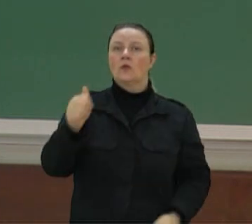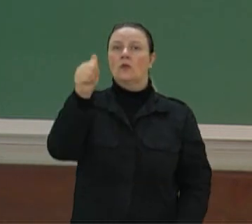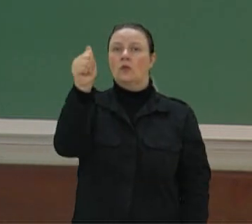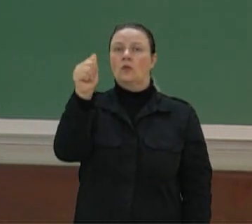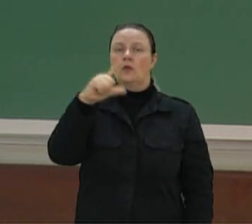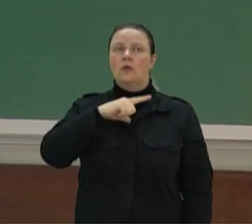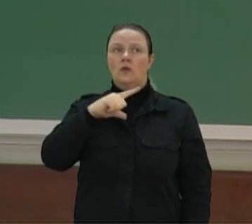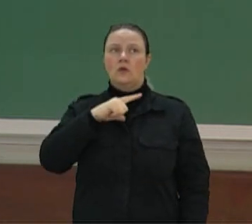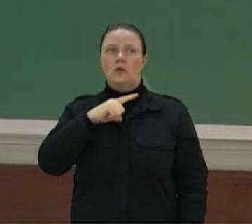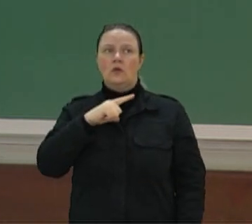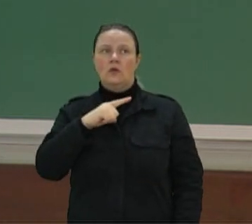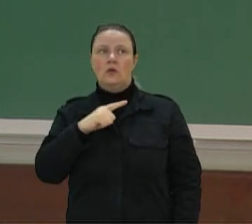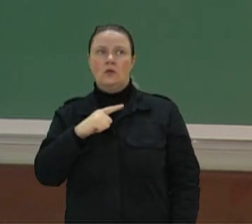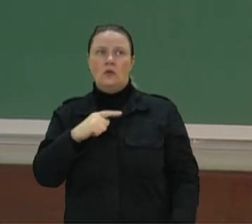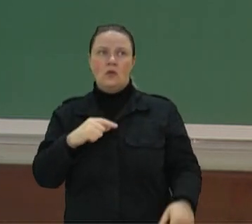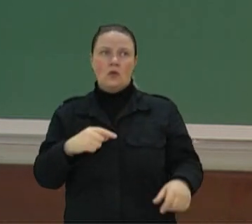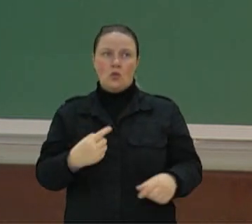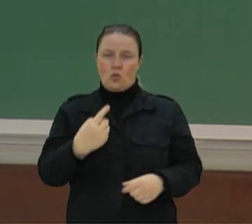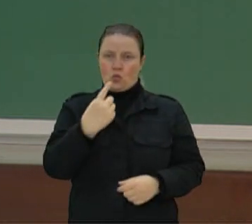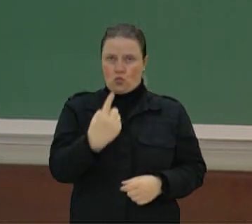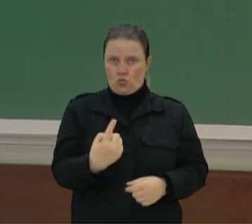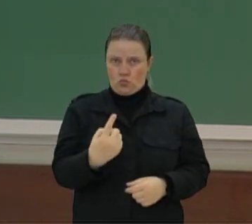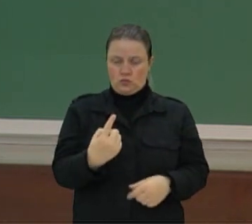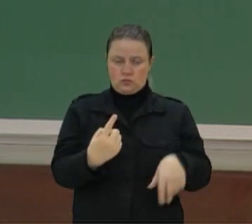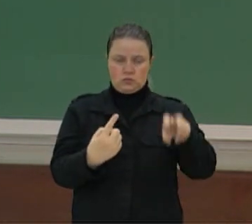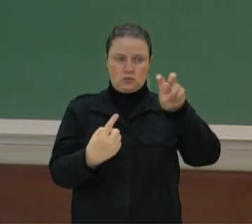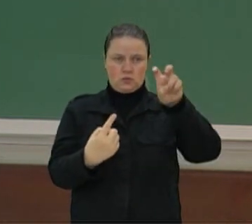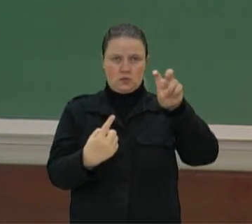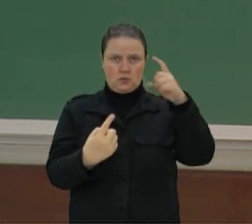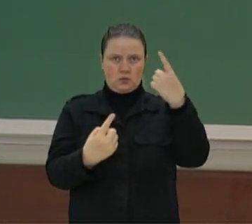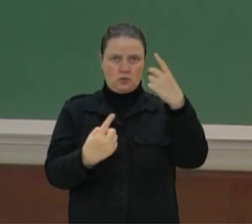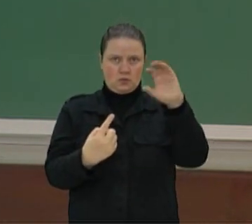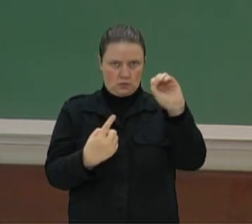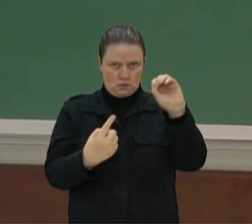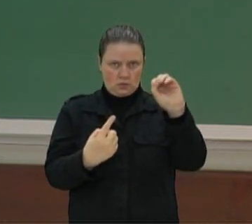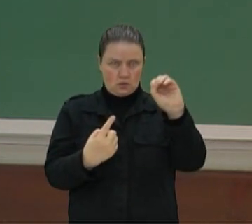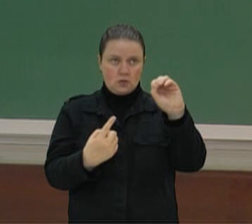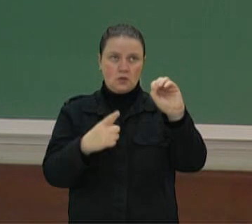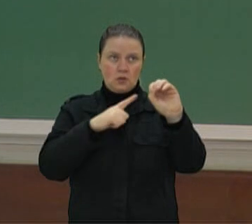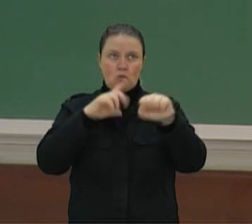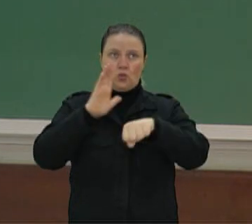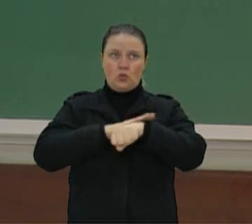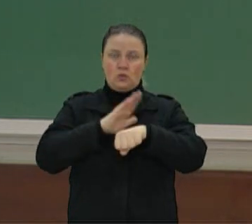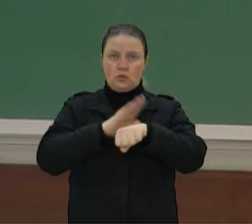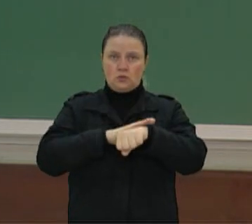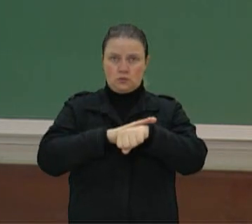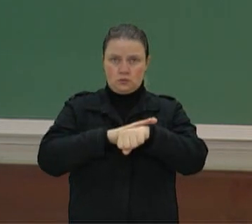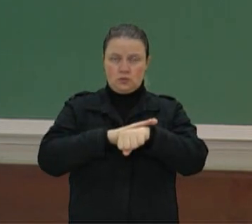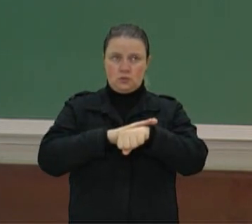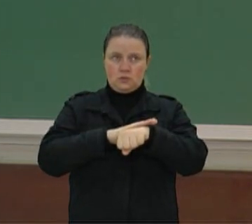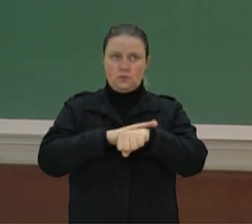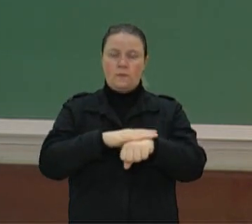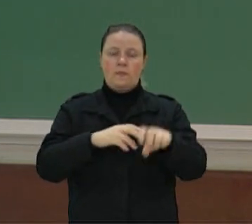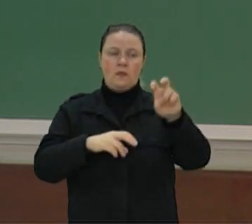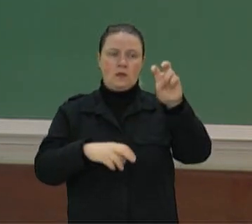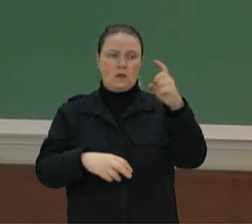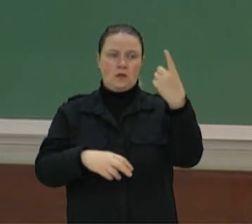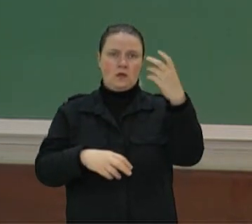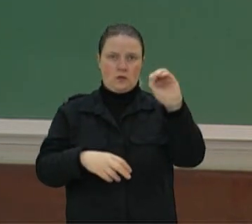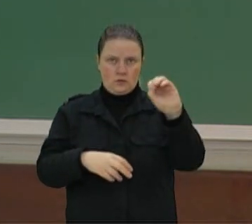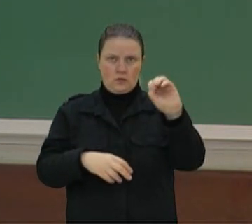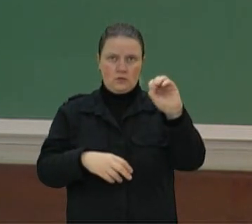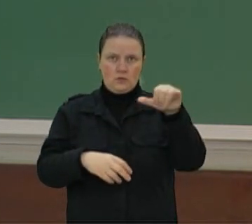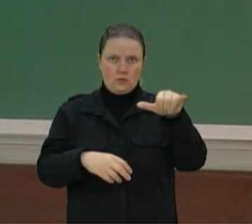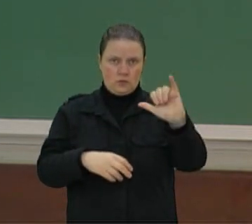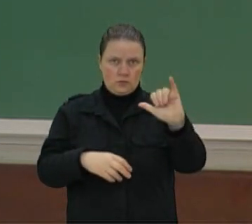tem coordenada 1 e 510, né? Olha lá. O tempo, que é a coordenada x, e o 510, que é a coordenada